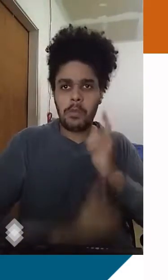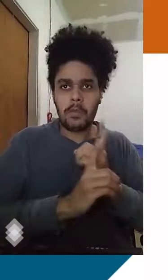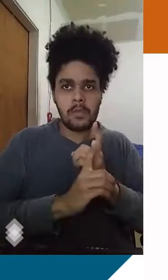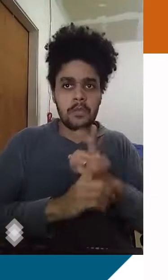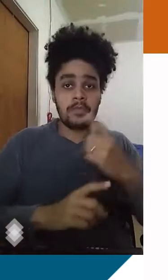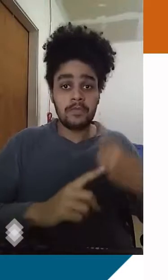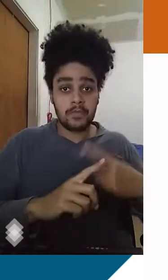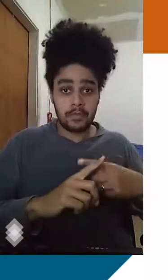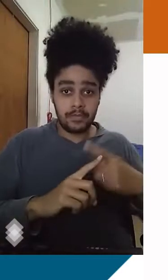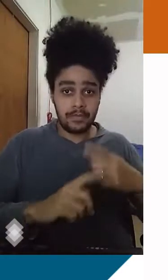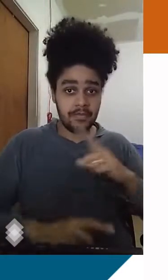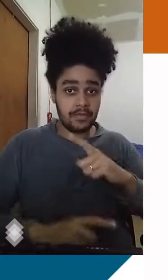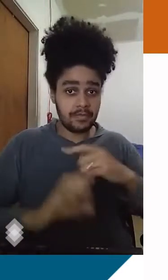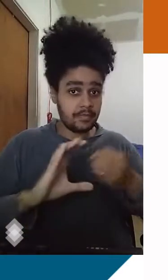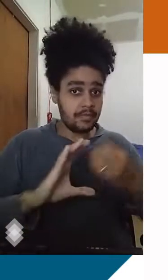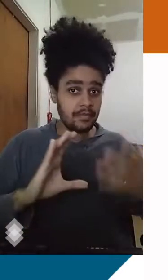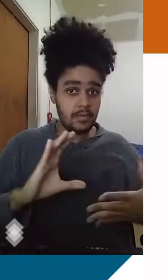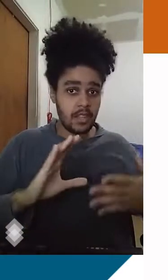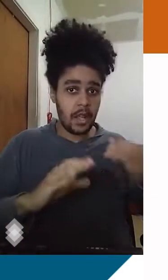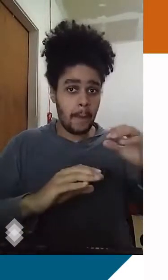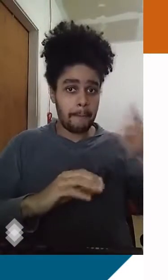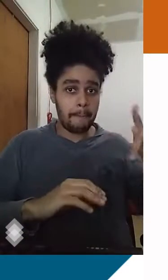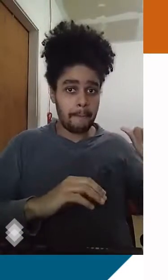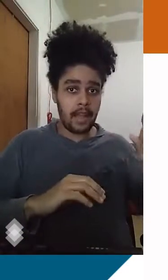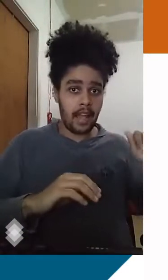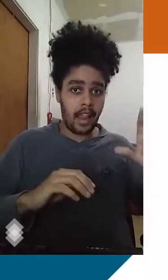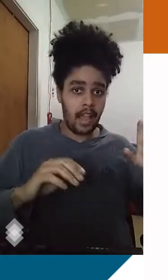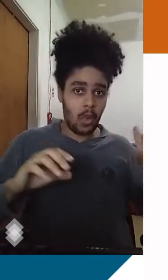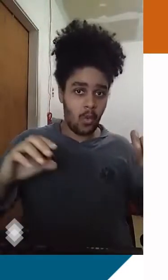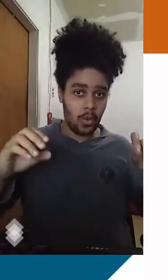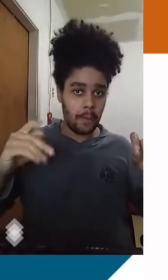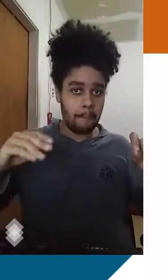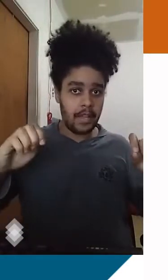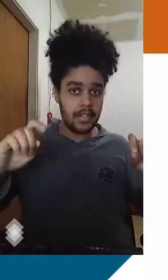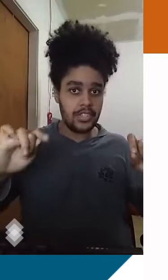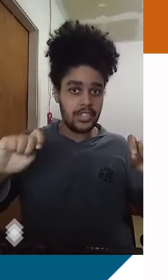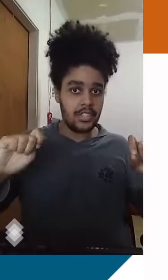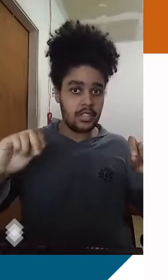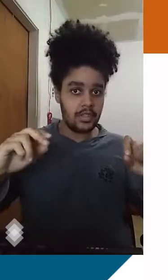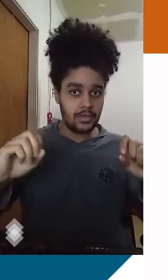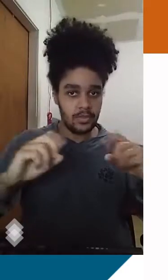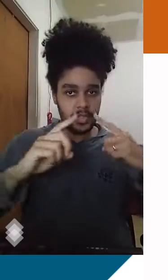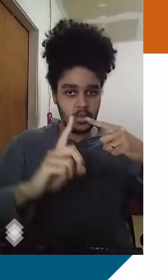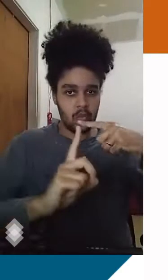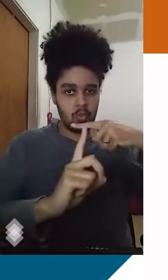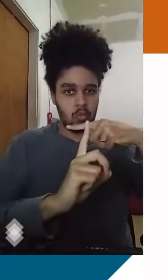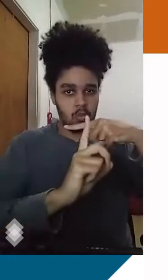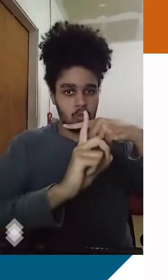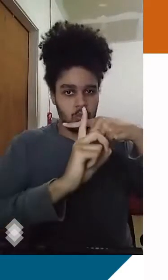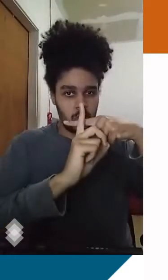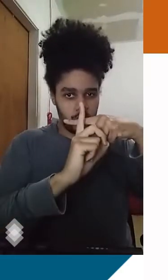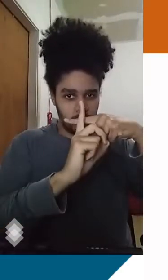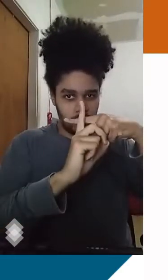quando a gente pega o mapa? É que a gente tem essa característica dos paralelos e dos meridianos, eles se cruzam